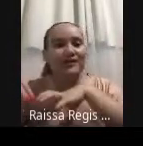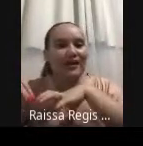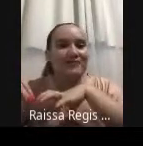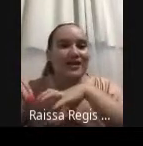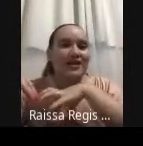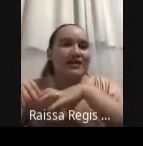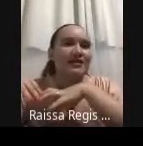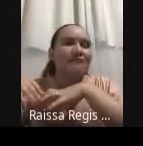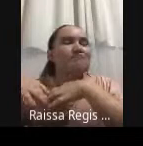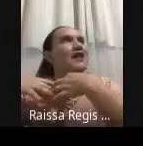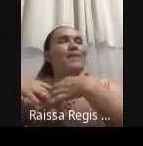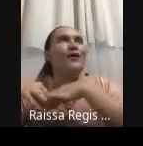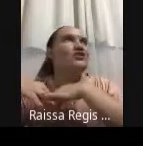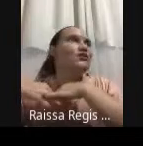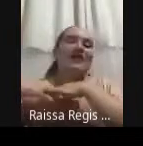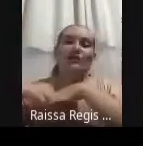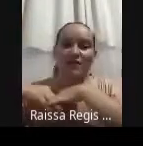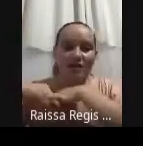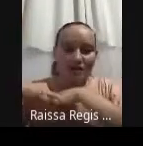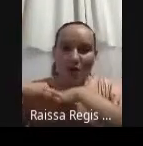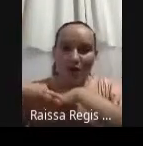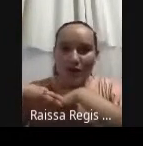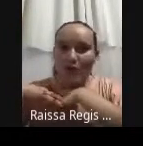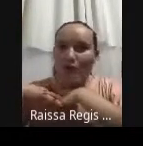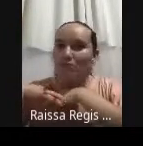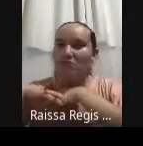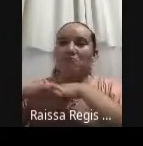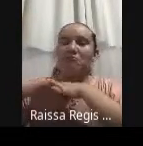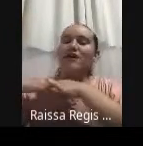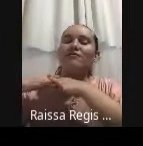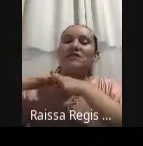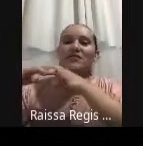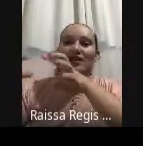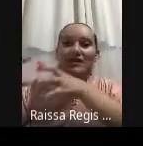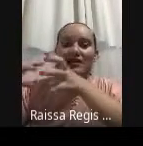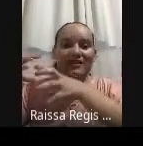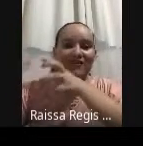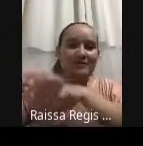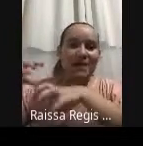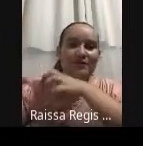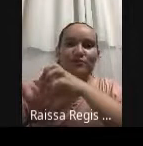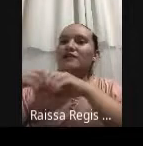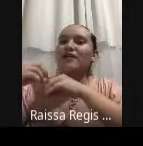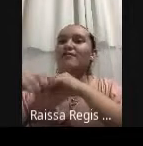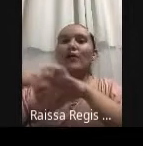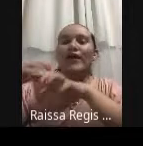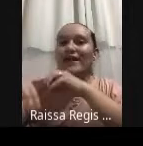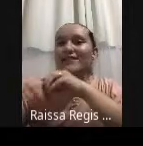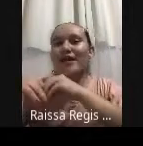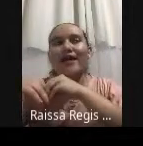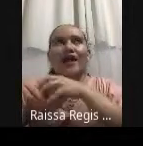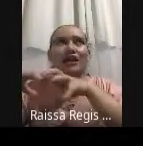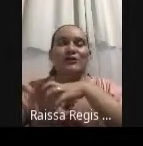entender. Depois de 200 anos, quando minha família ali, que estava mais perto, né,